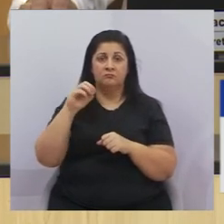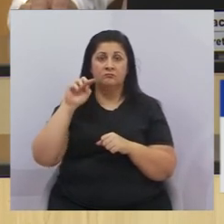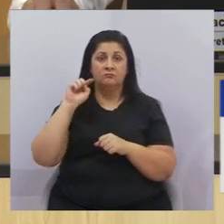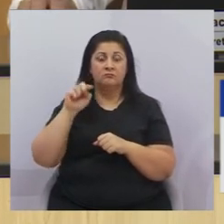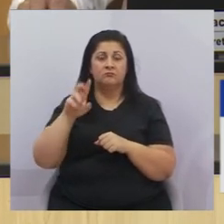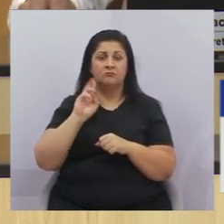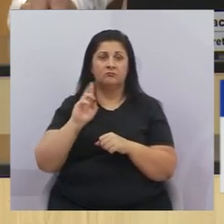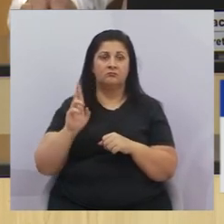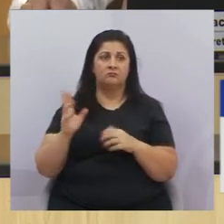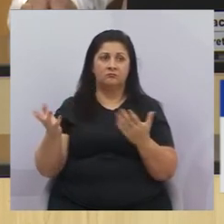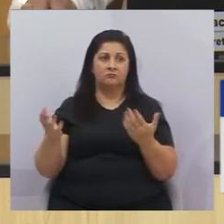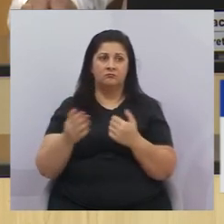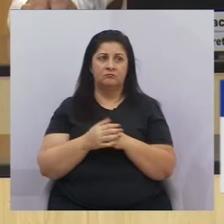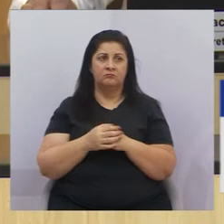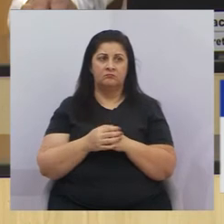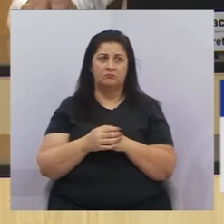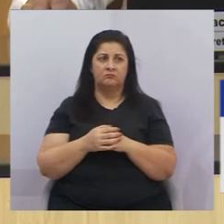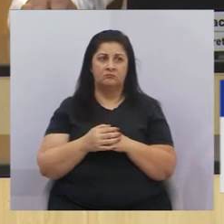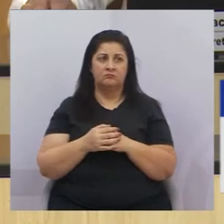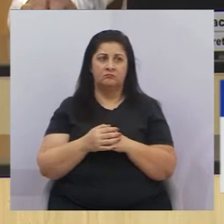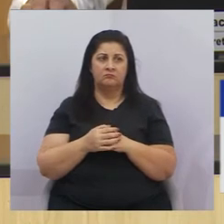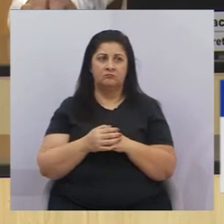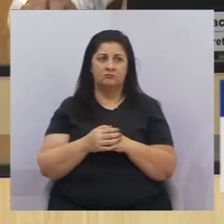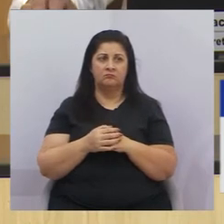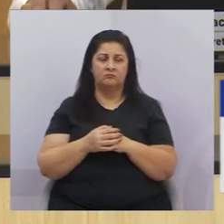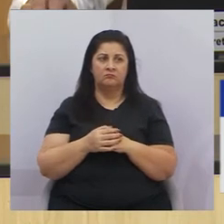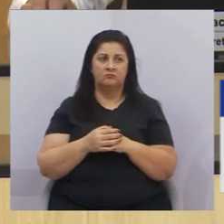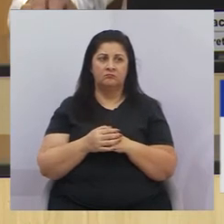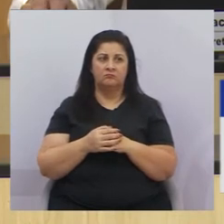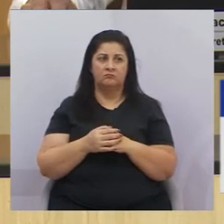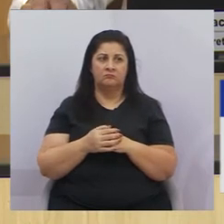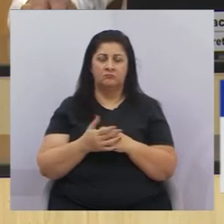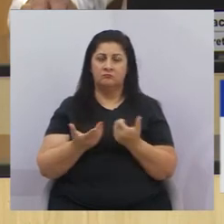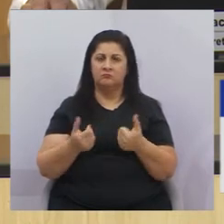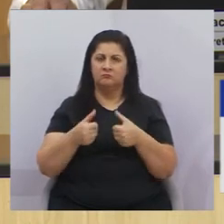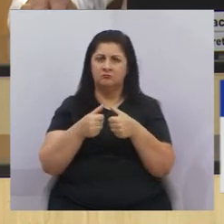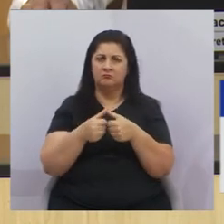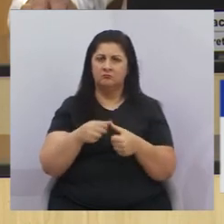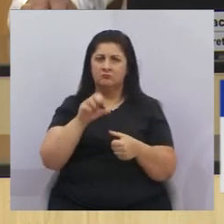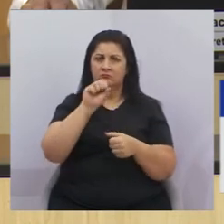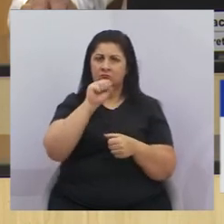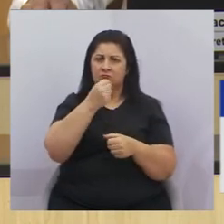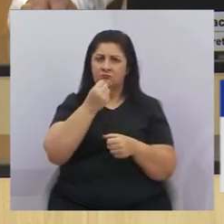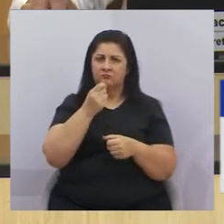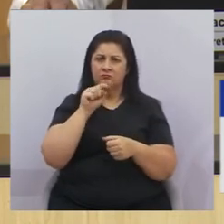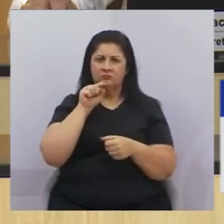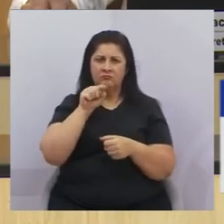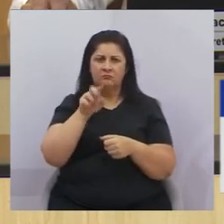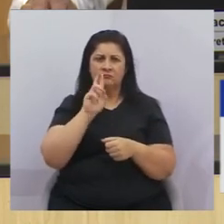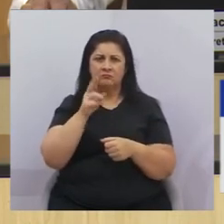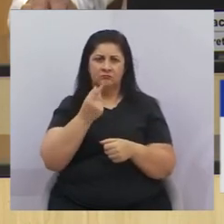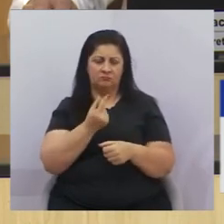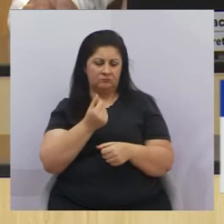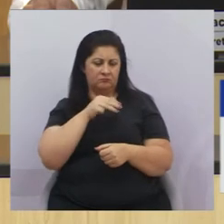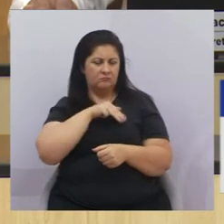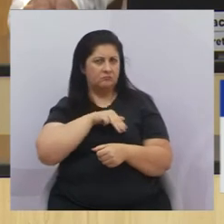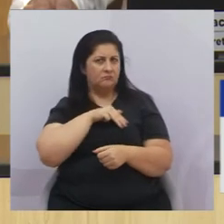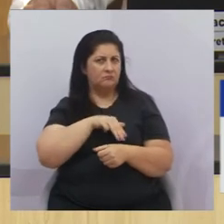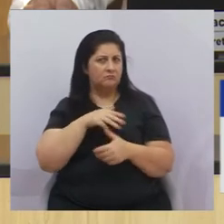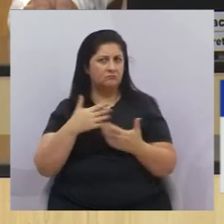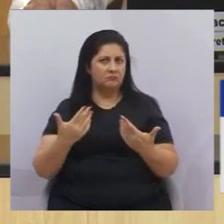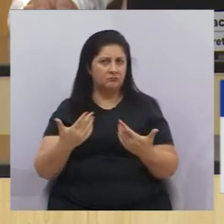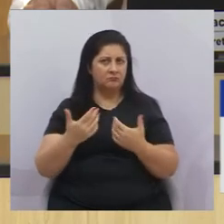11.691 baixaram superficialmente, manteve 8.313, né,